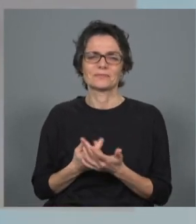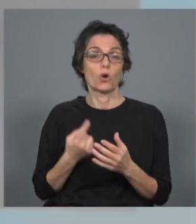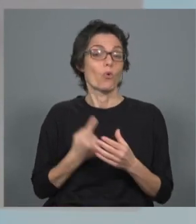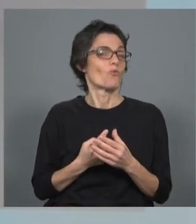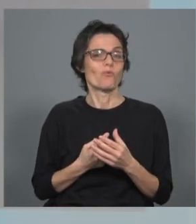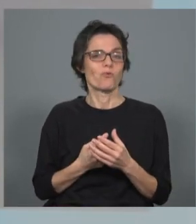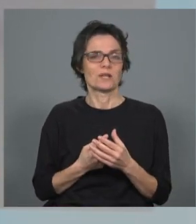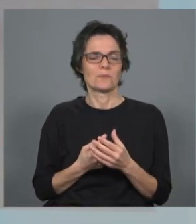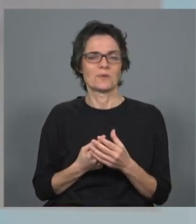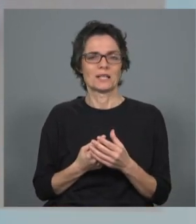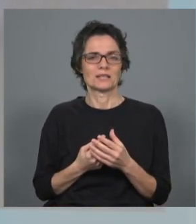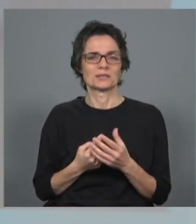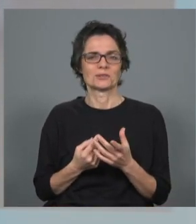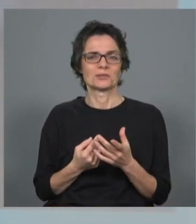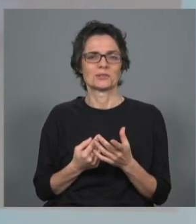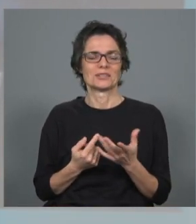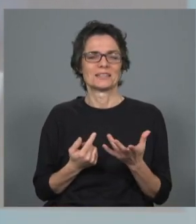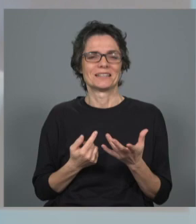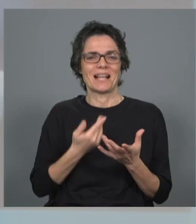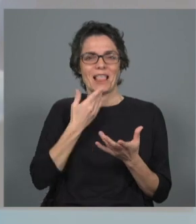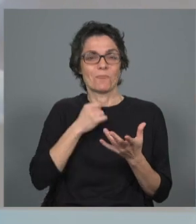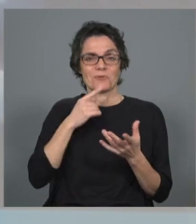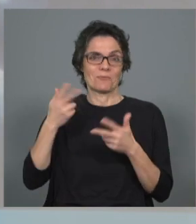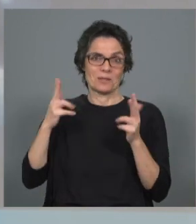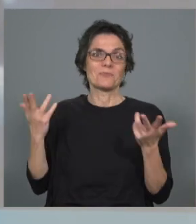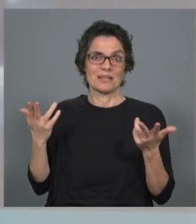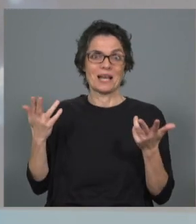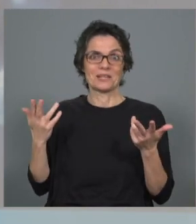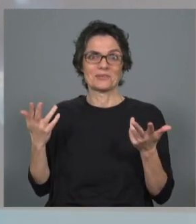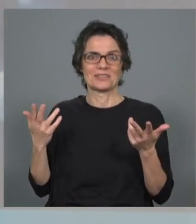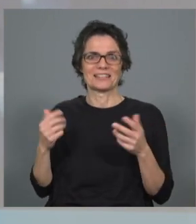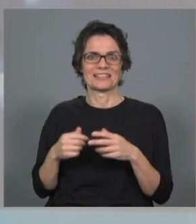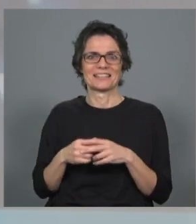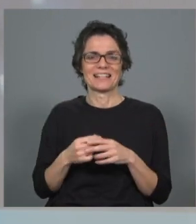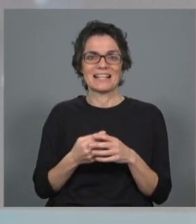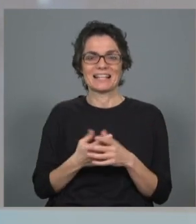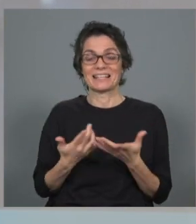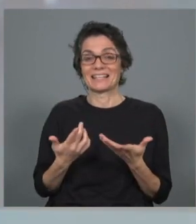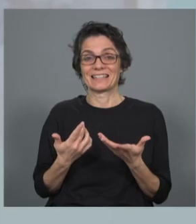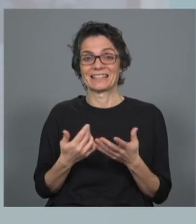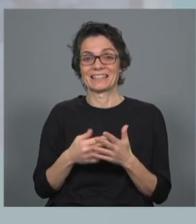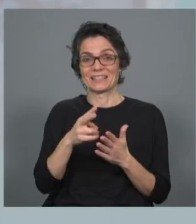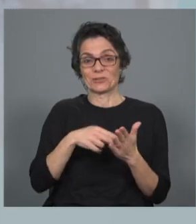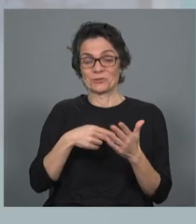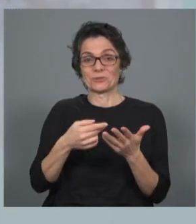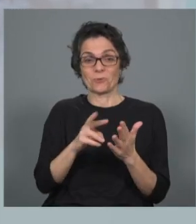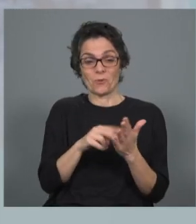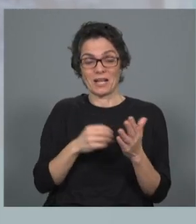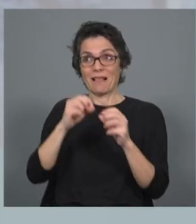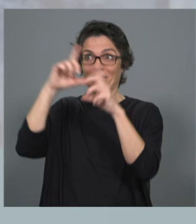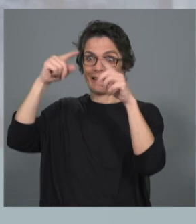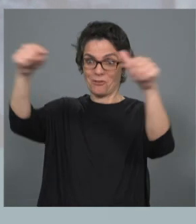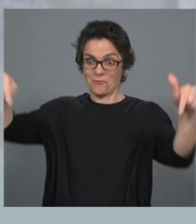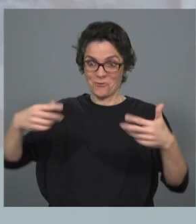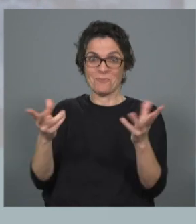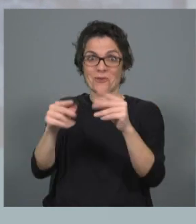resista, ou seja, os livros apontam-nos sempre para além daquilo do espaço. Sim, em que estamos a ler. Há bocado falou no Cardeal Tolentino, eu lembro-me